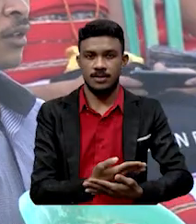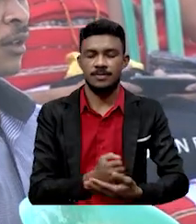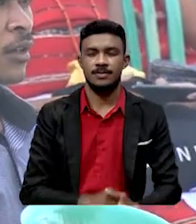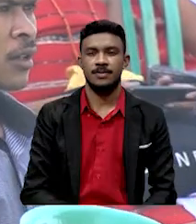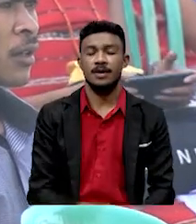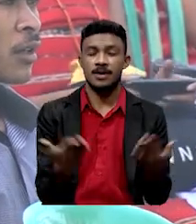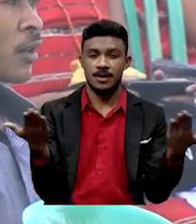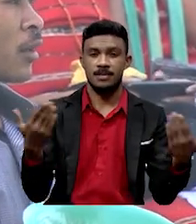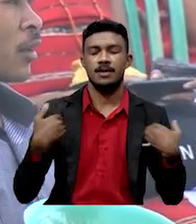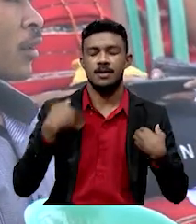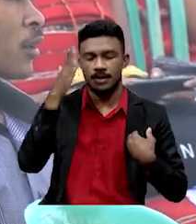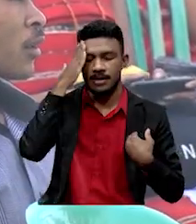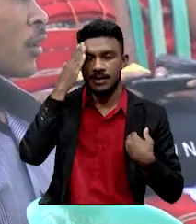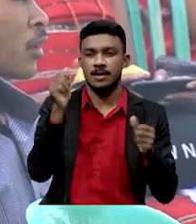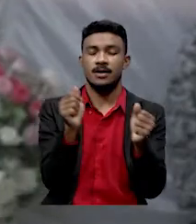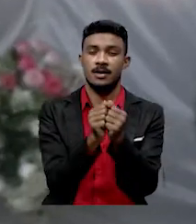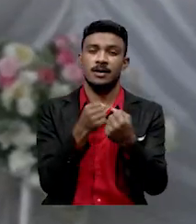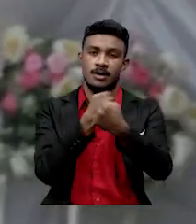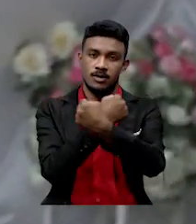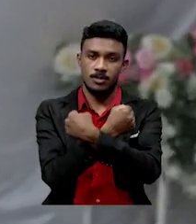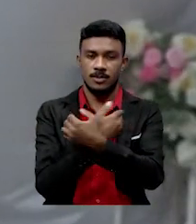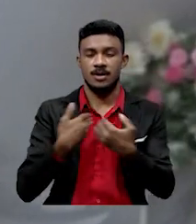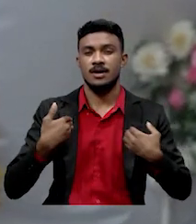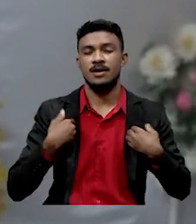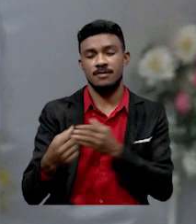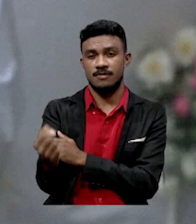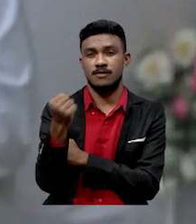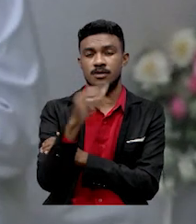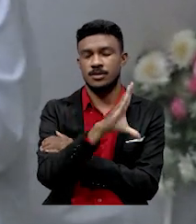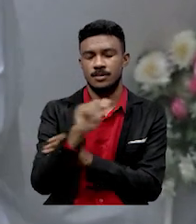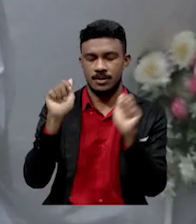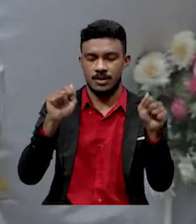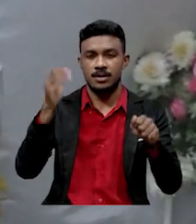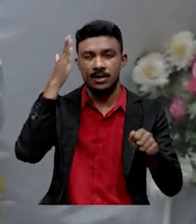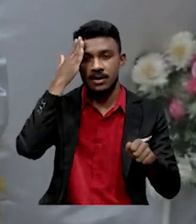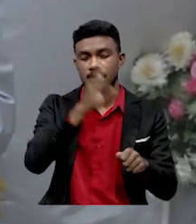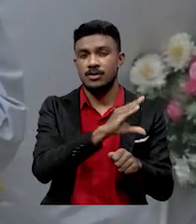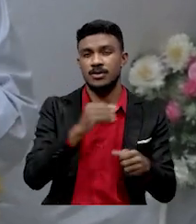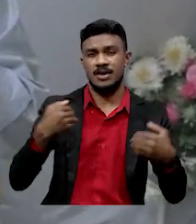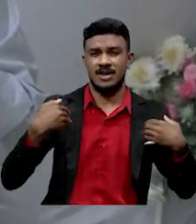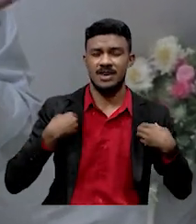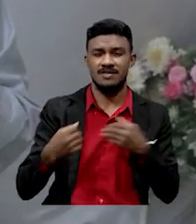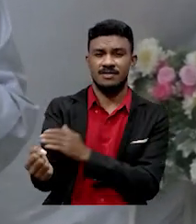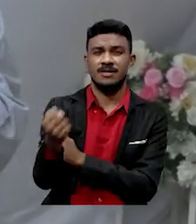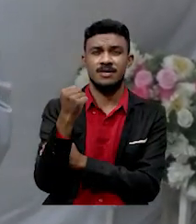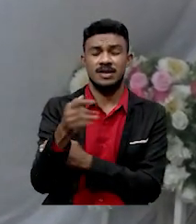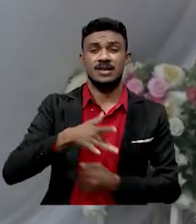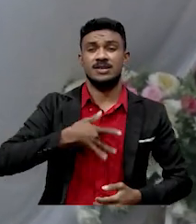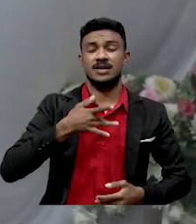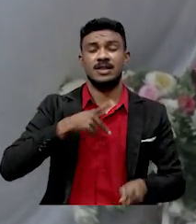não vem até na noite, não vem respeito a Dona Lisa, não vem respeito a do centro do povo